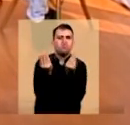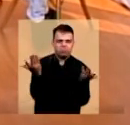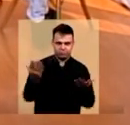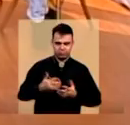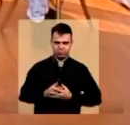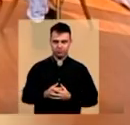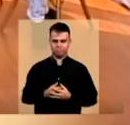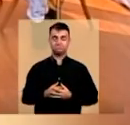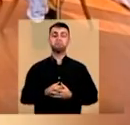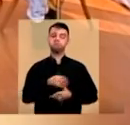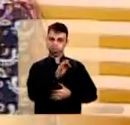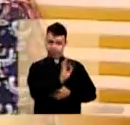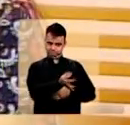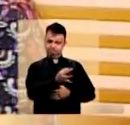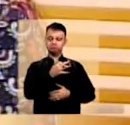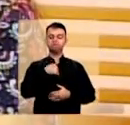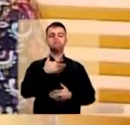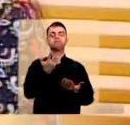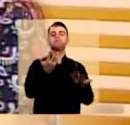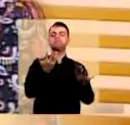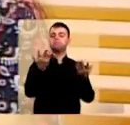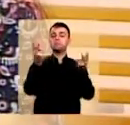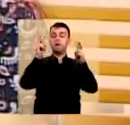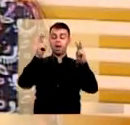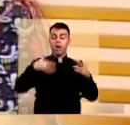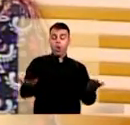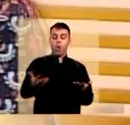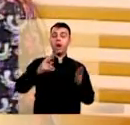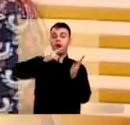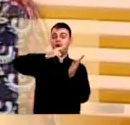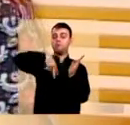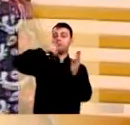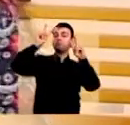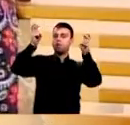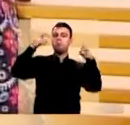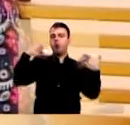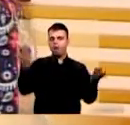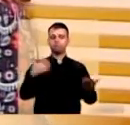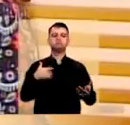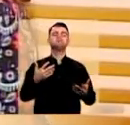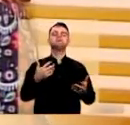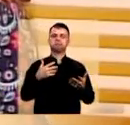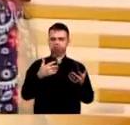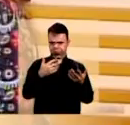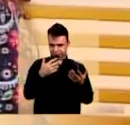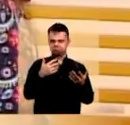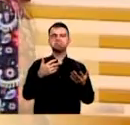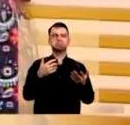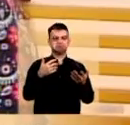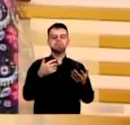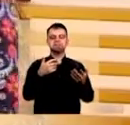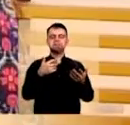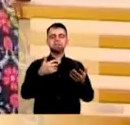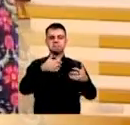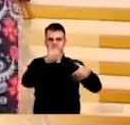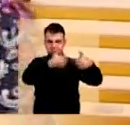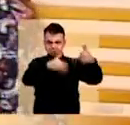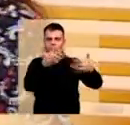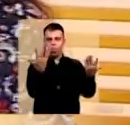Sim, eu coloco a minha leitura atual. Às vezes eu faço uns vídeos rápidos de 30 segundos, porque senão eu dou